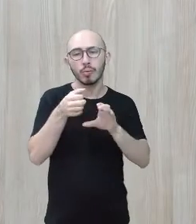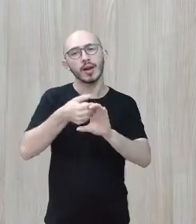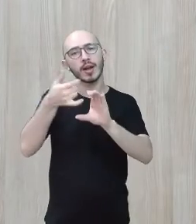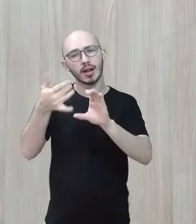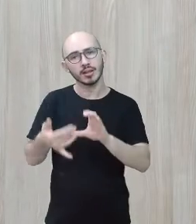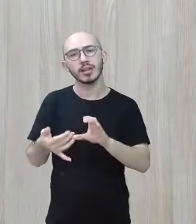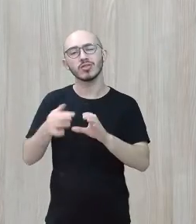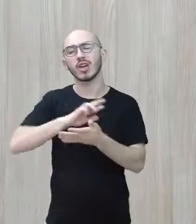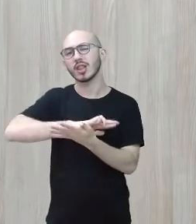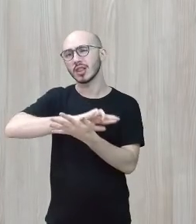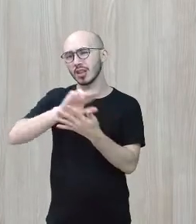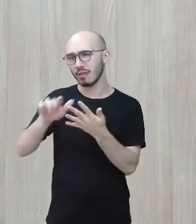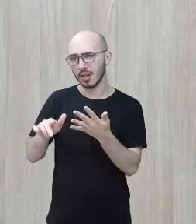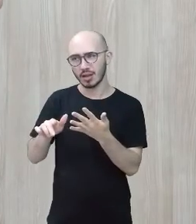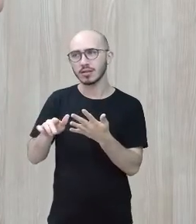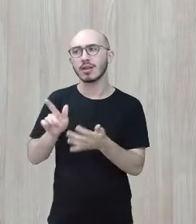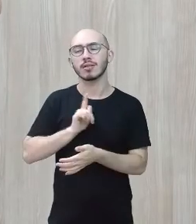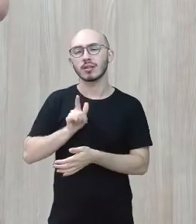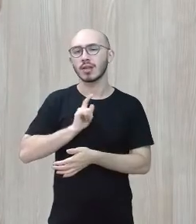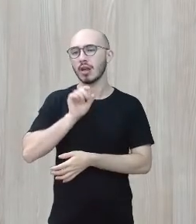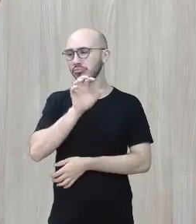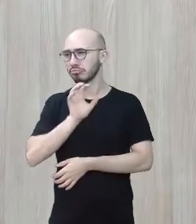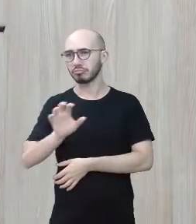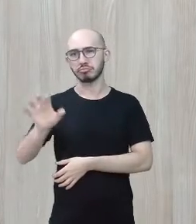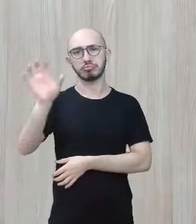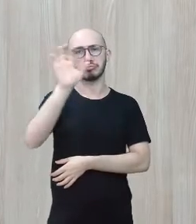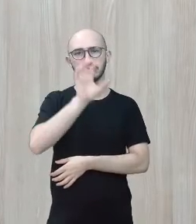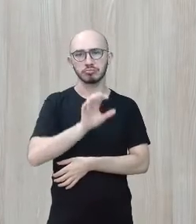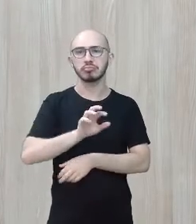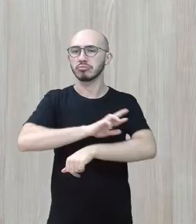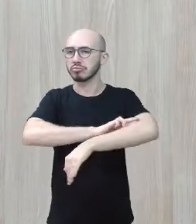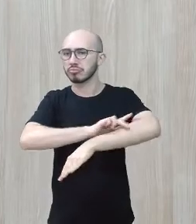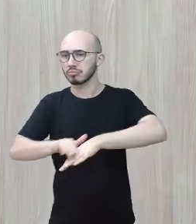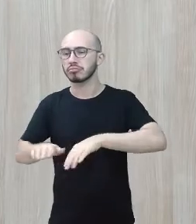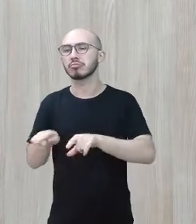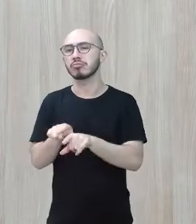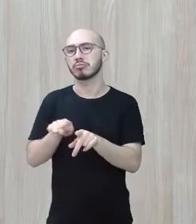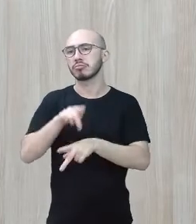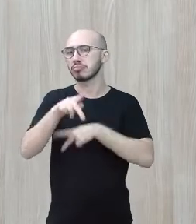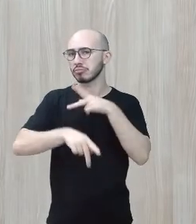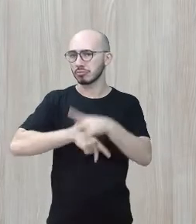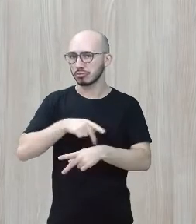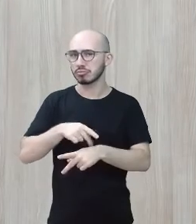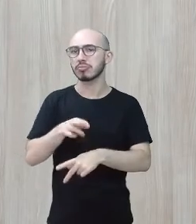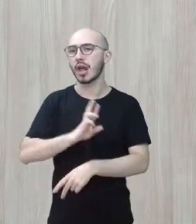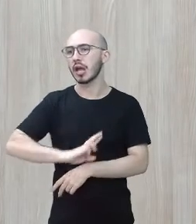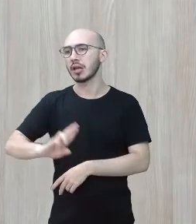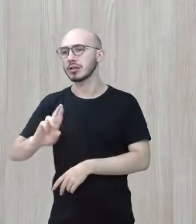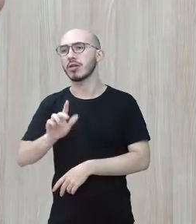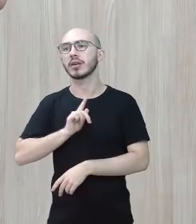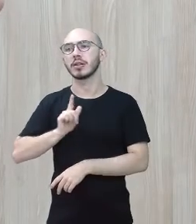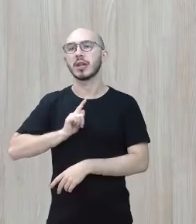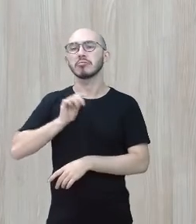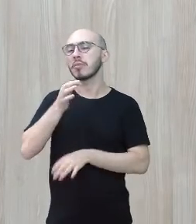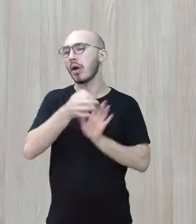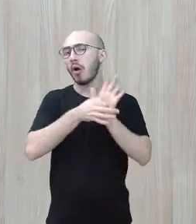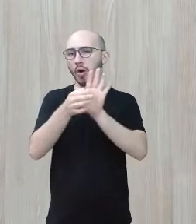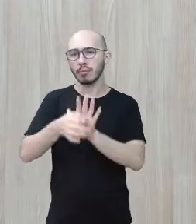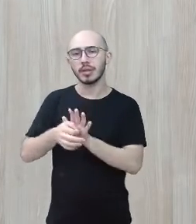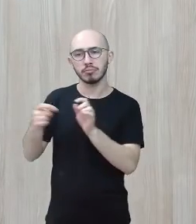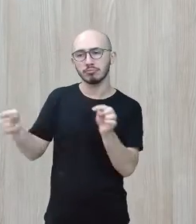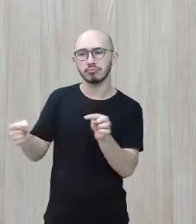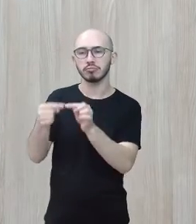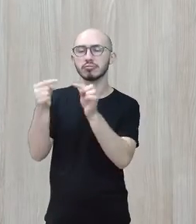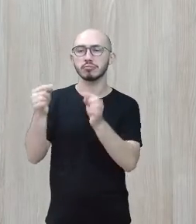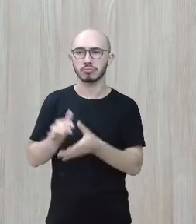características mais diversas possíveis entre regiões, entre etnias, entre religiões, para que a gente tenha uma opinião uniforme diante daquilo,